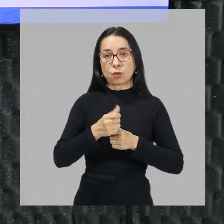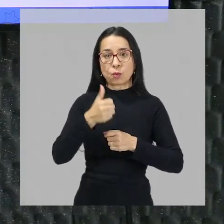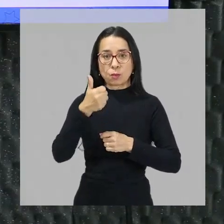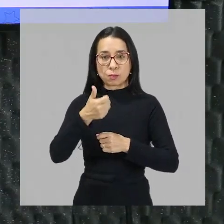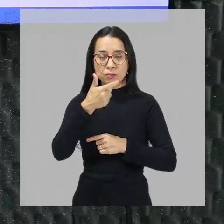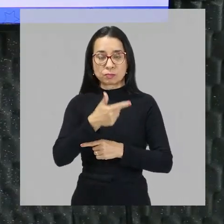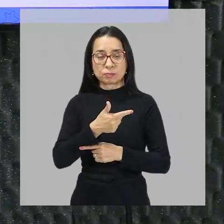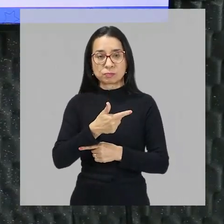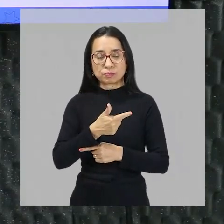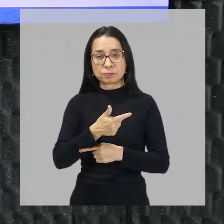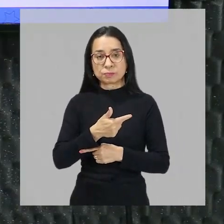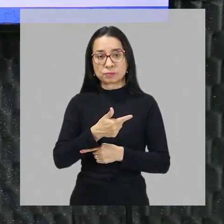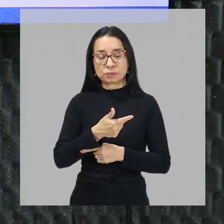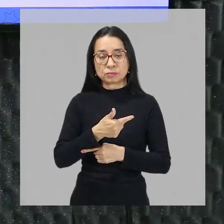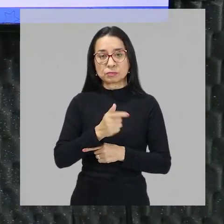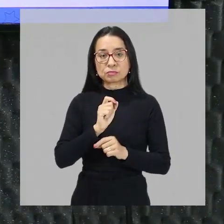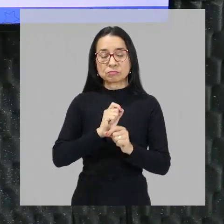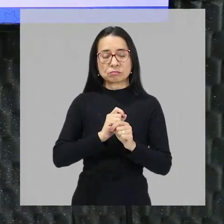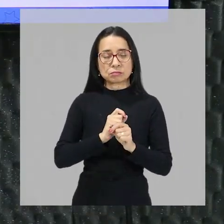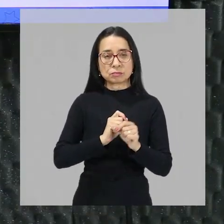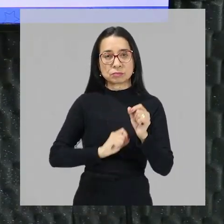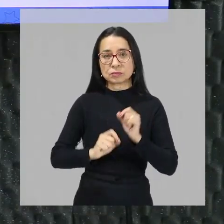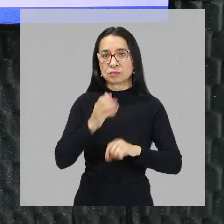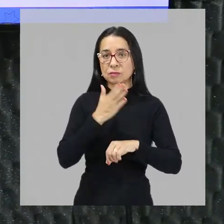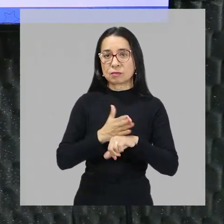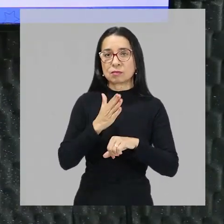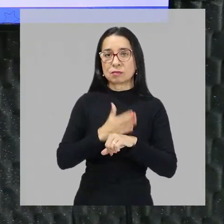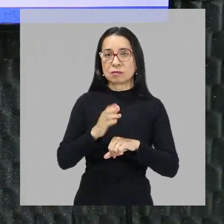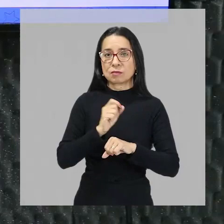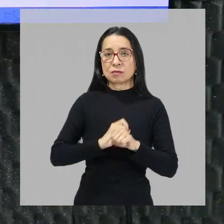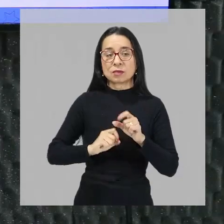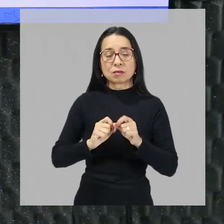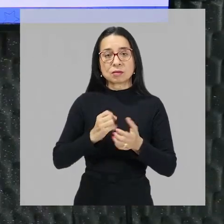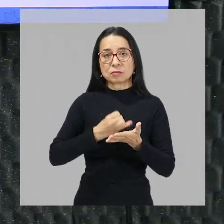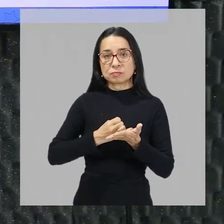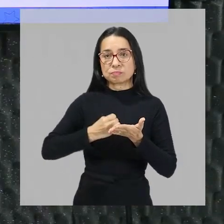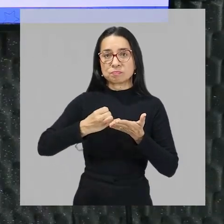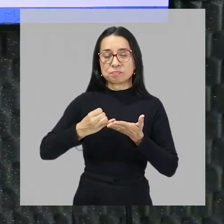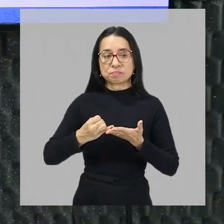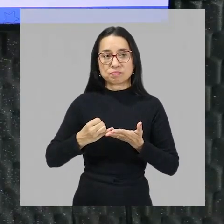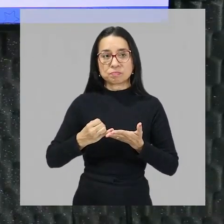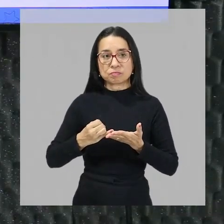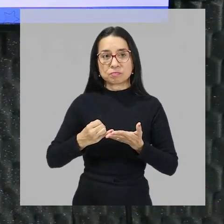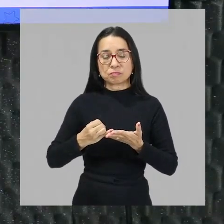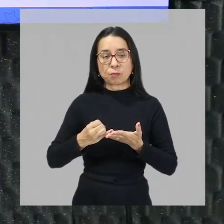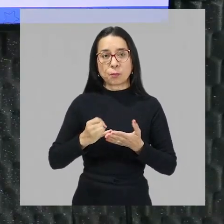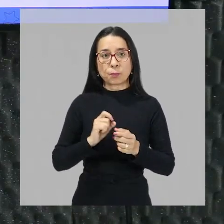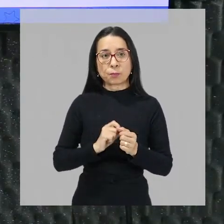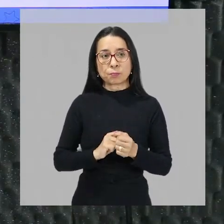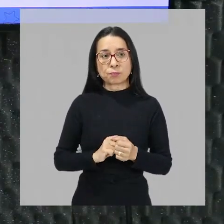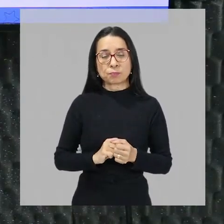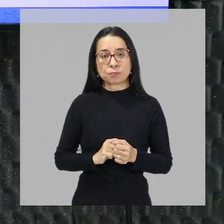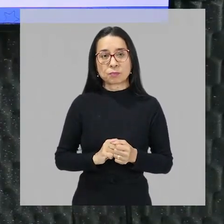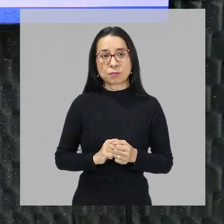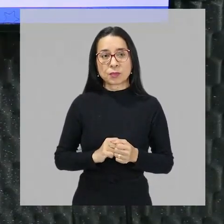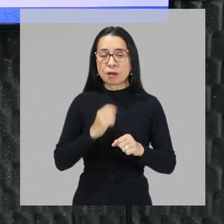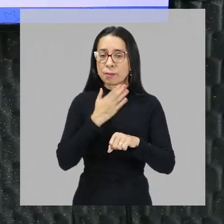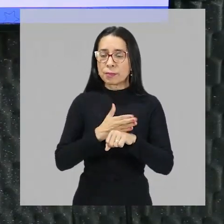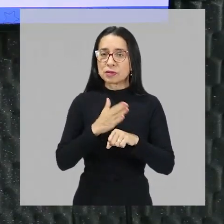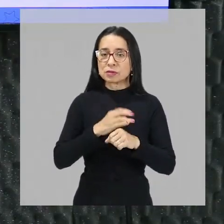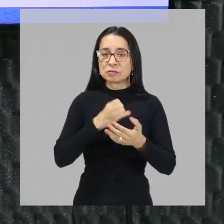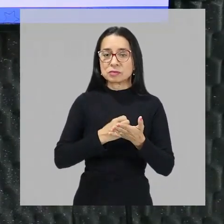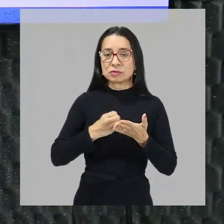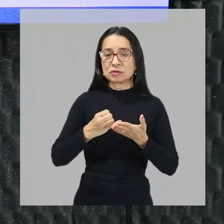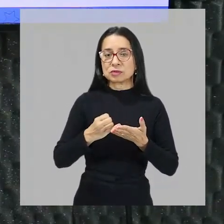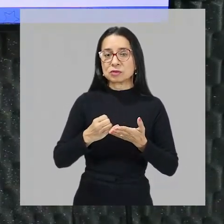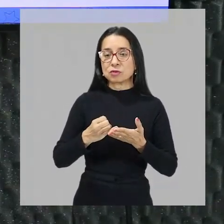Collor 2, que praticamente iniciou, por assim dizer, praticamente iniciou o